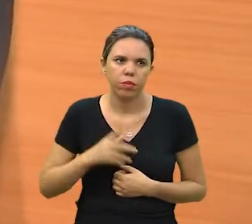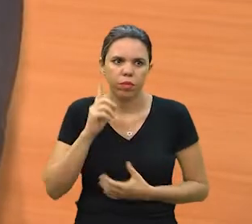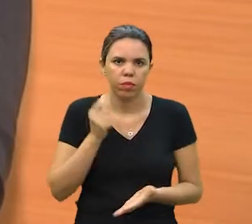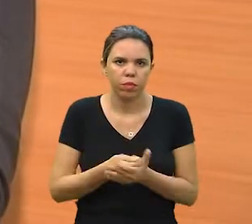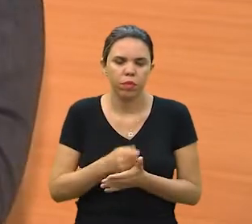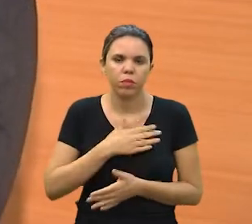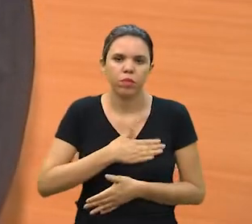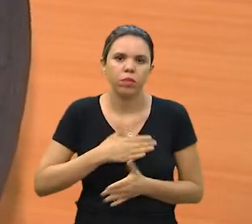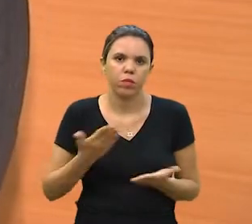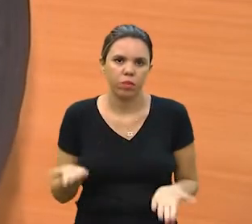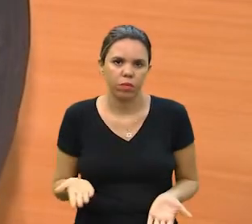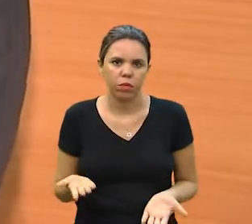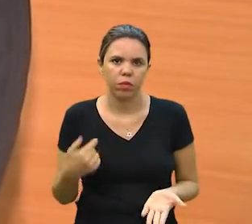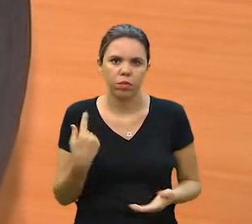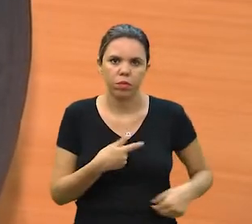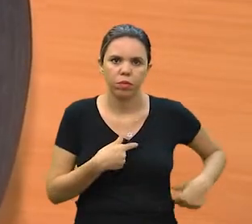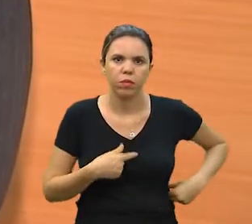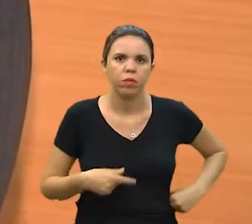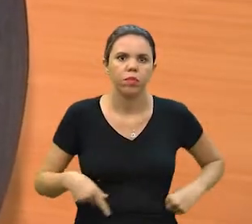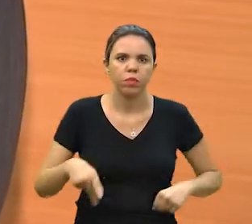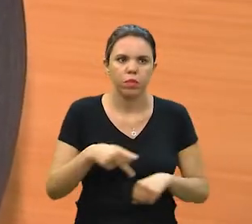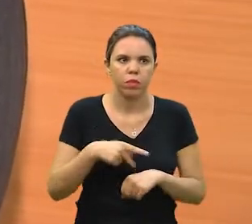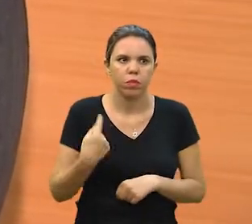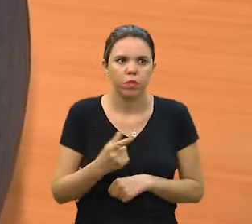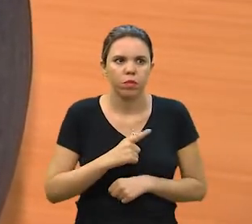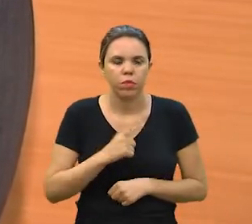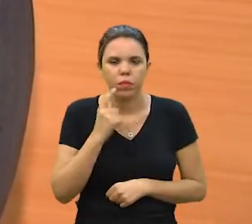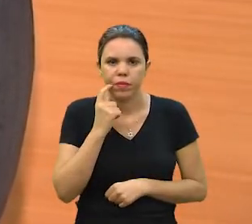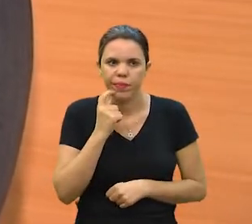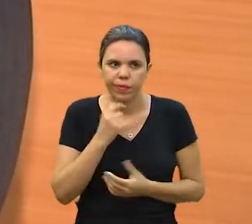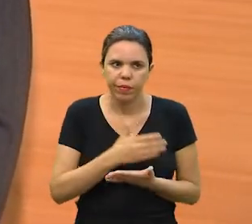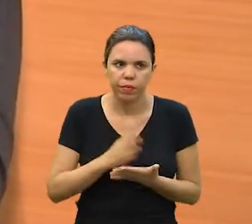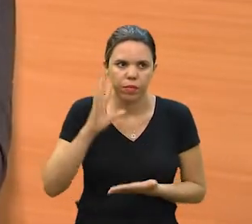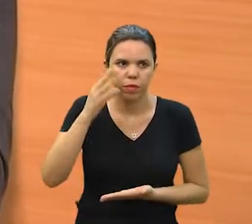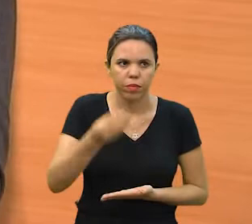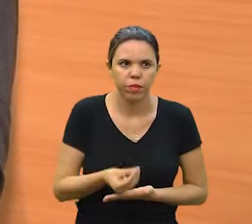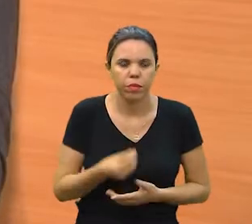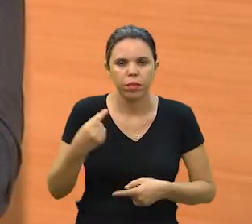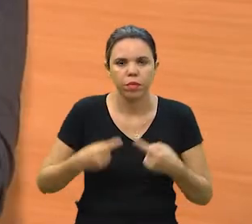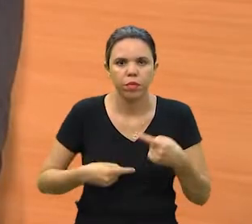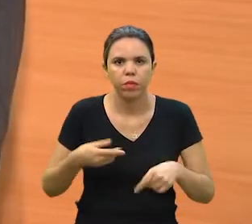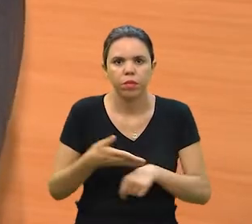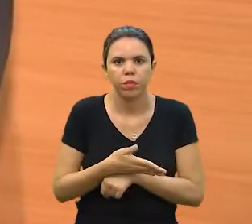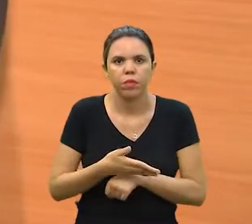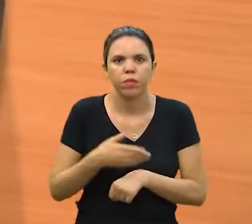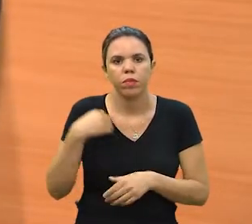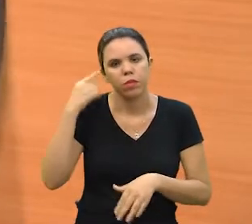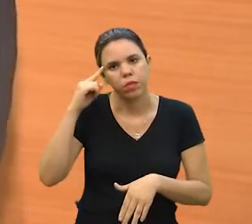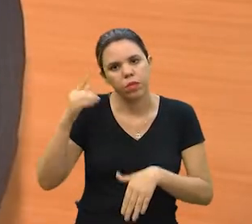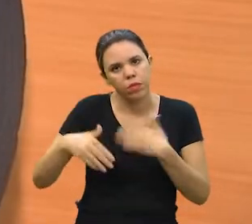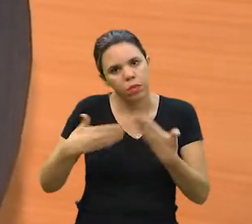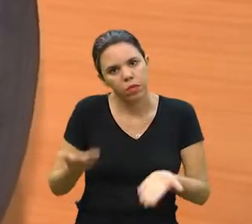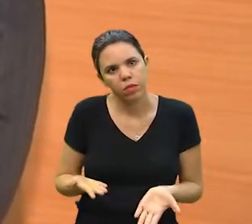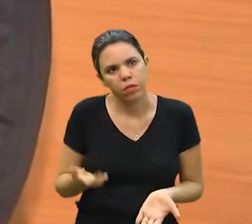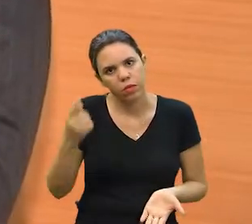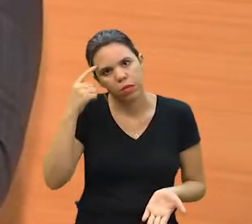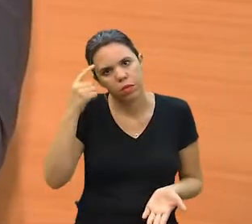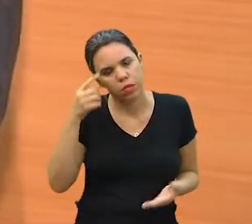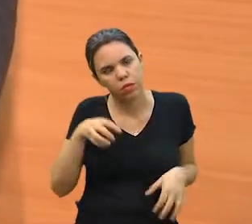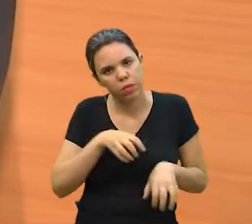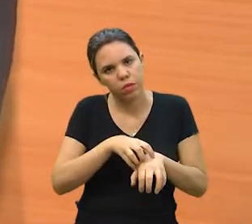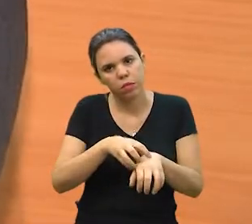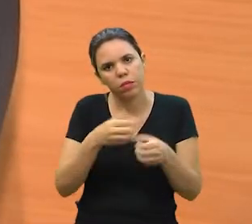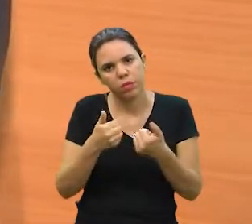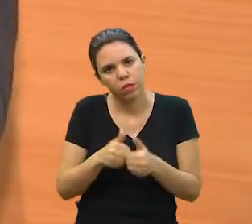governado e comandado por quem gosta. E no nosso país, a gente tem que começar a entender que a política faz parte do nosso dia a dia. Então, quando a gente